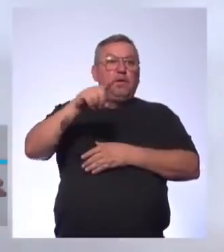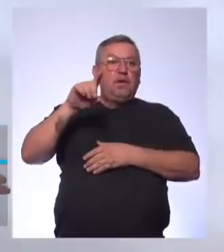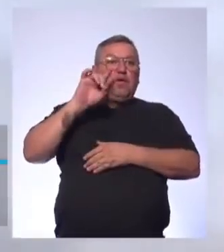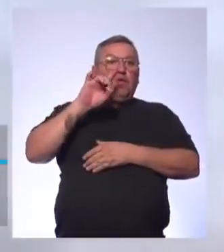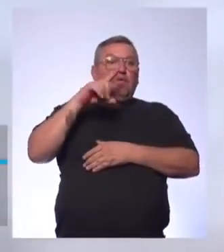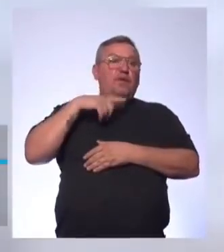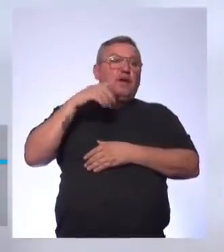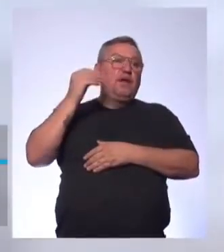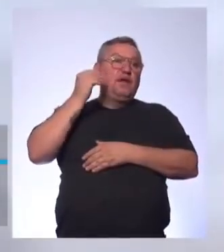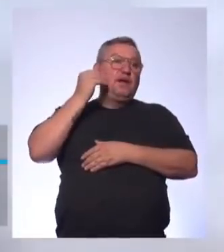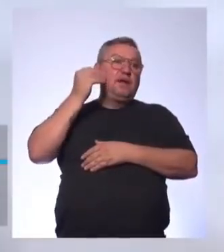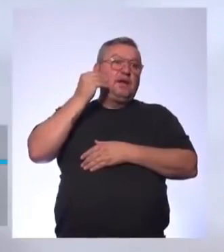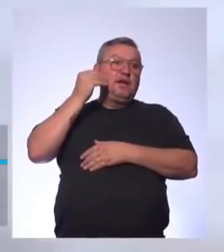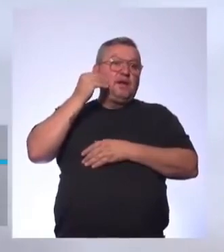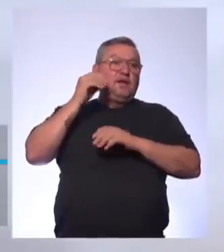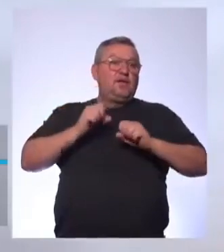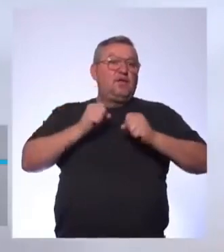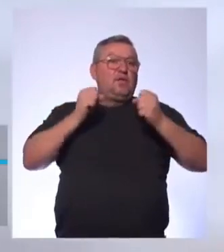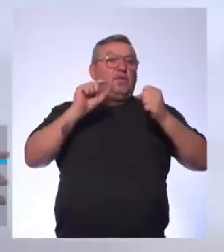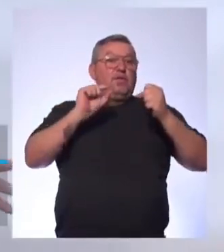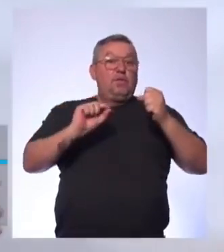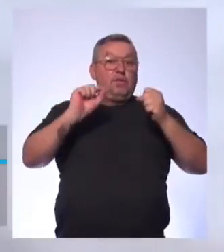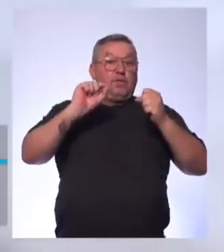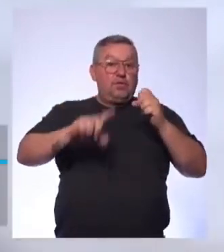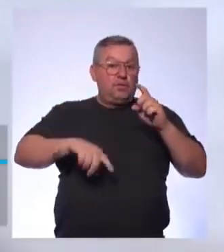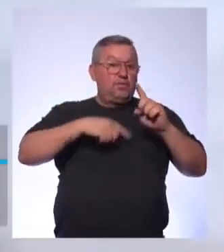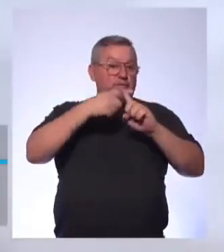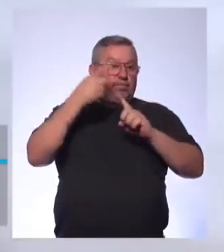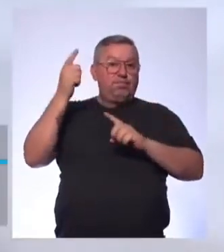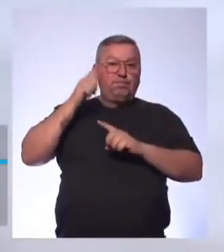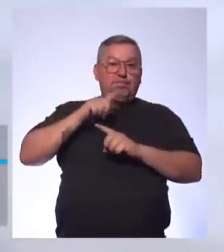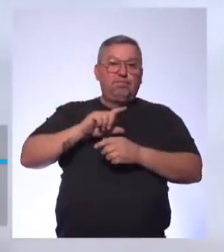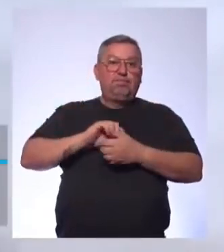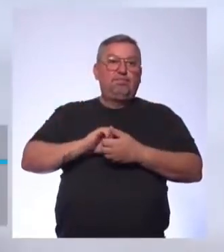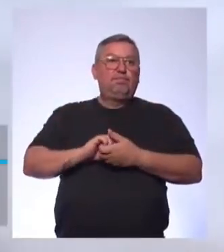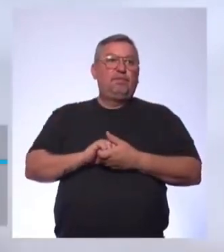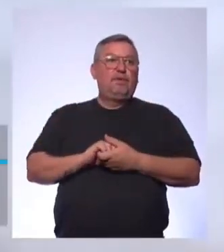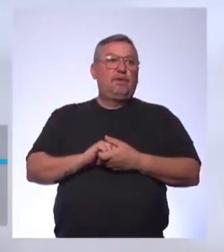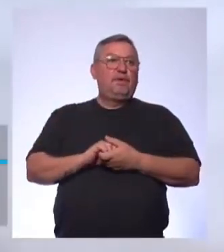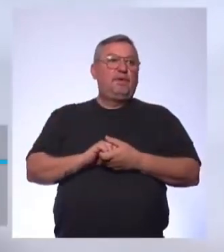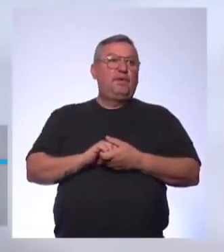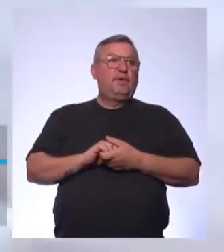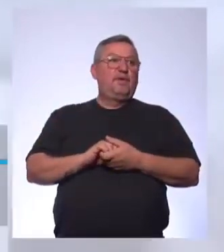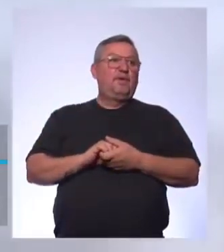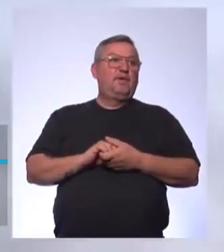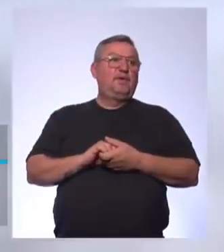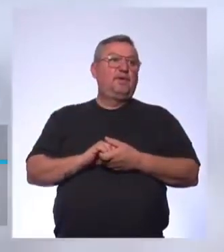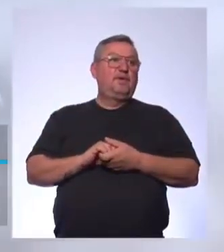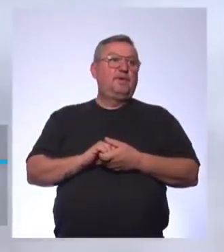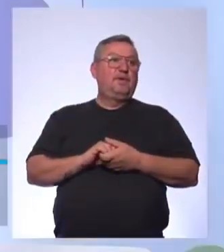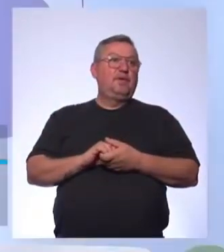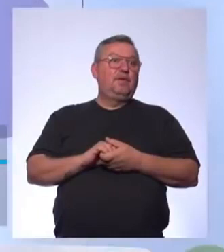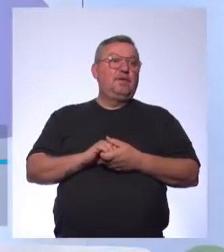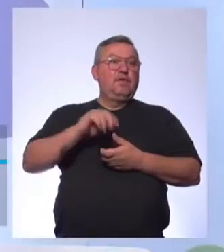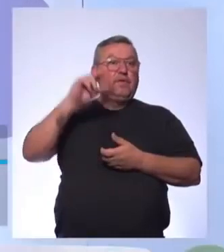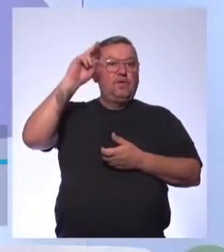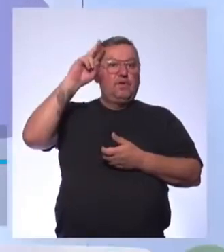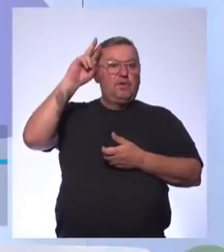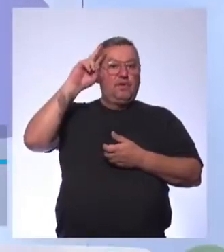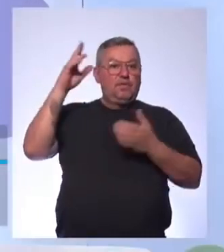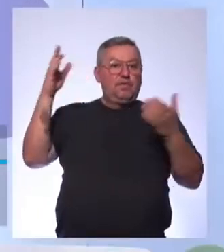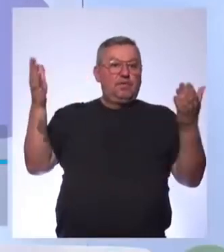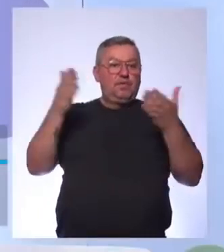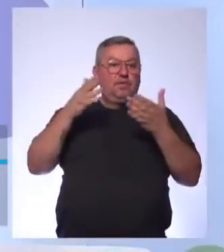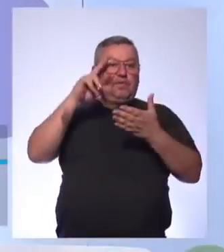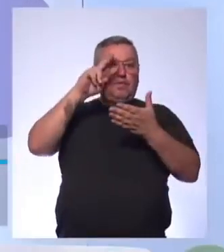você tentar e se esforçar um pouquinho mais que vocês conseguem. Você quer completar mais com alguma coisa? É só lembrando que a gente vai ter a Olimpíada